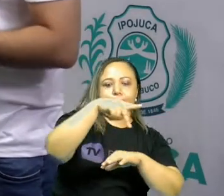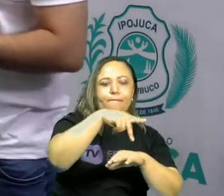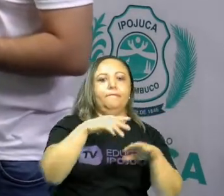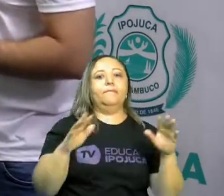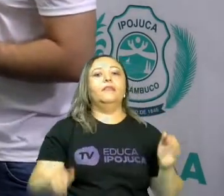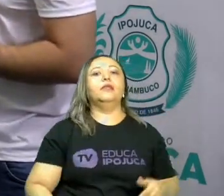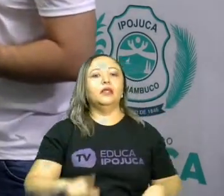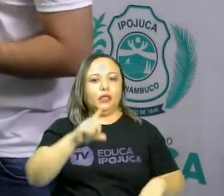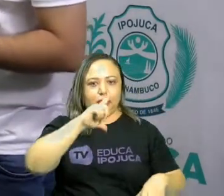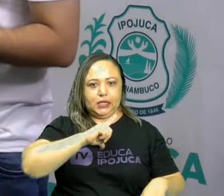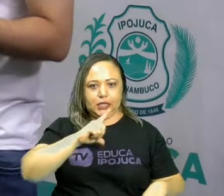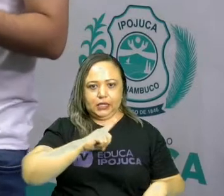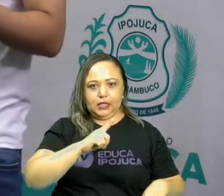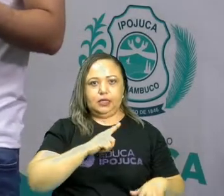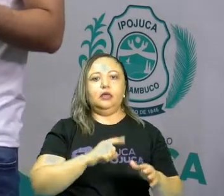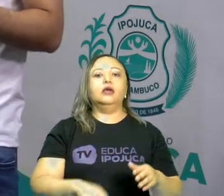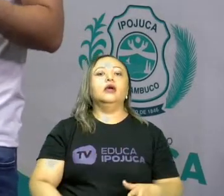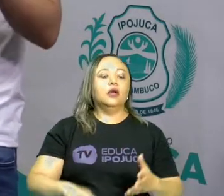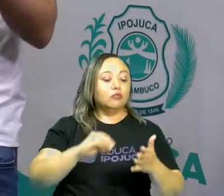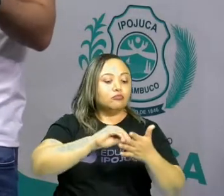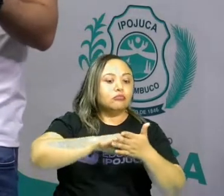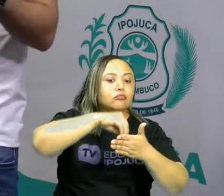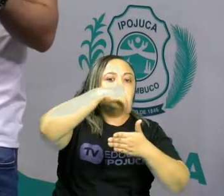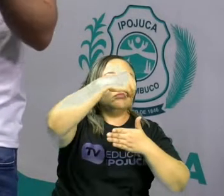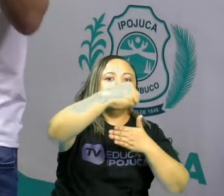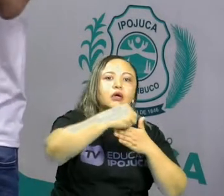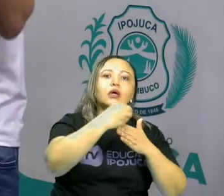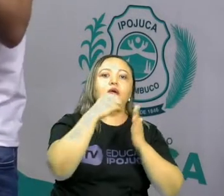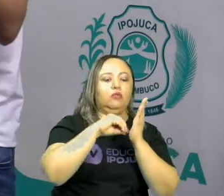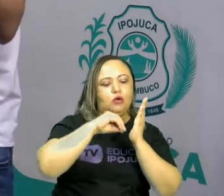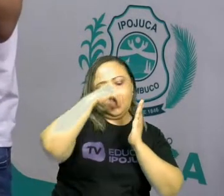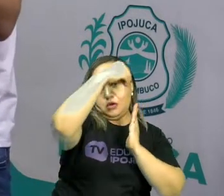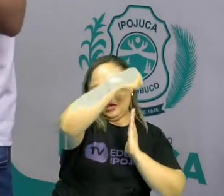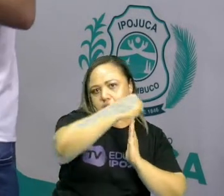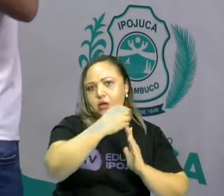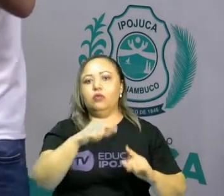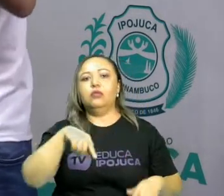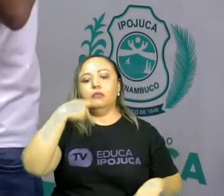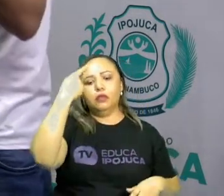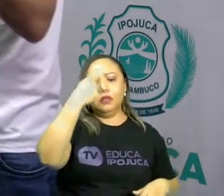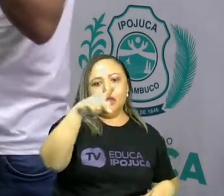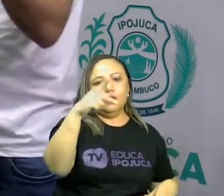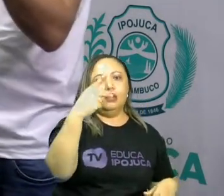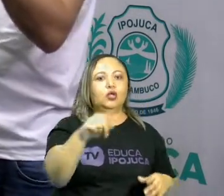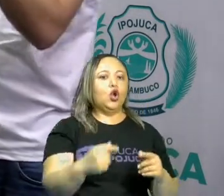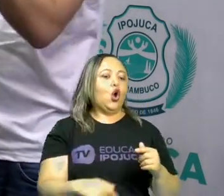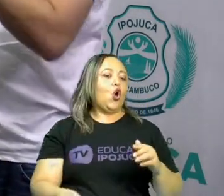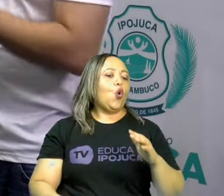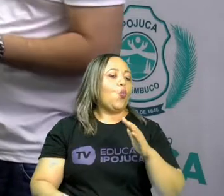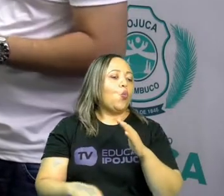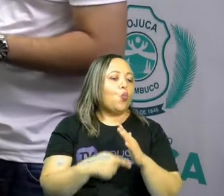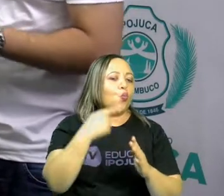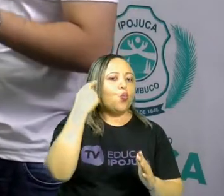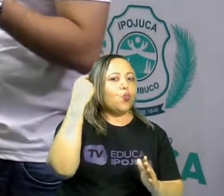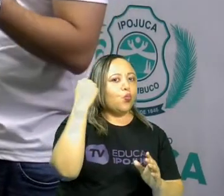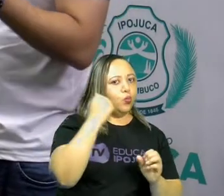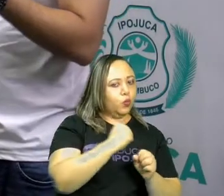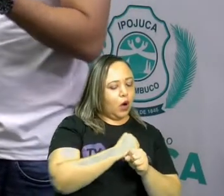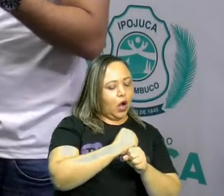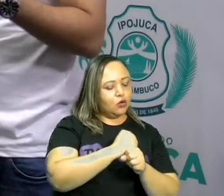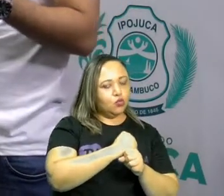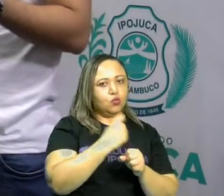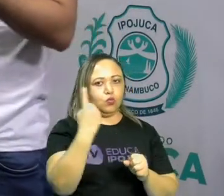calendário Tá certo no caso Eles tomam com o primeiro ano é o ano um do seu calendário